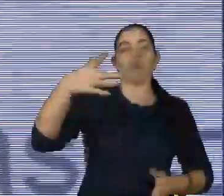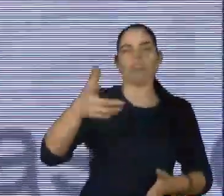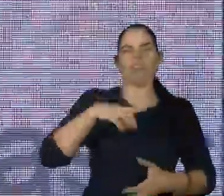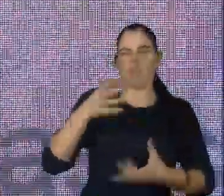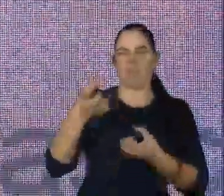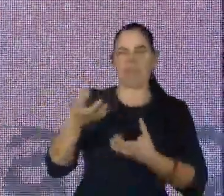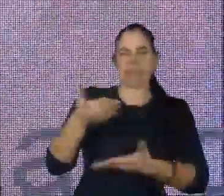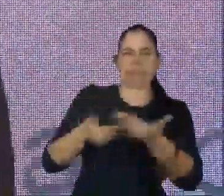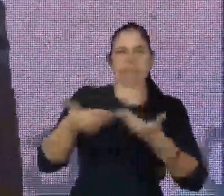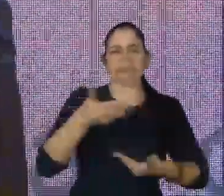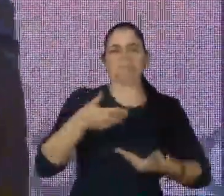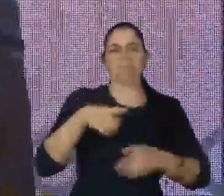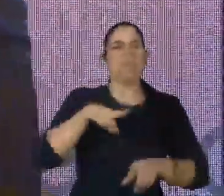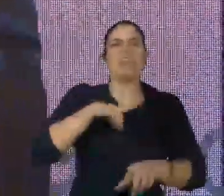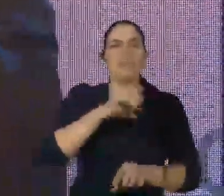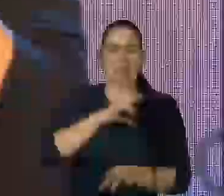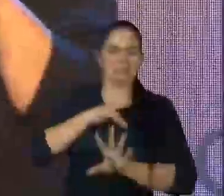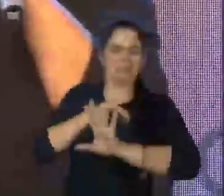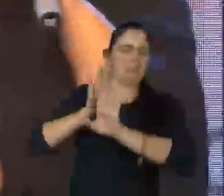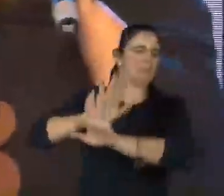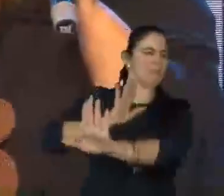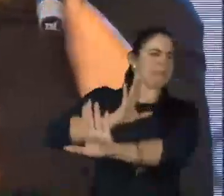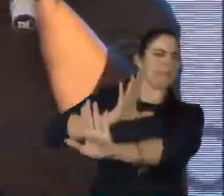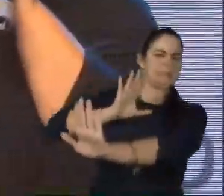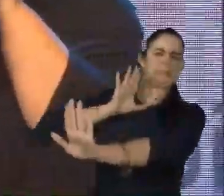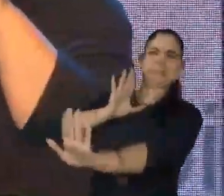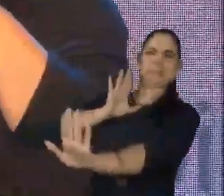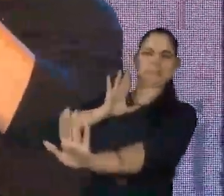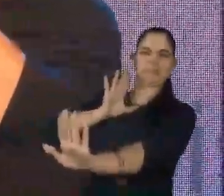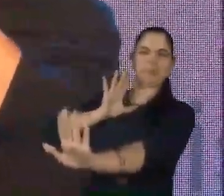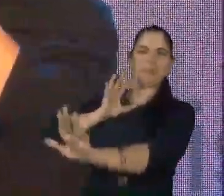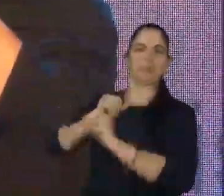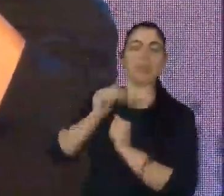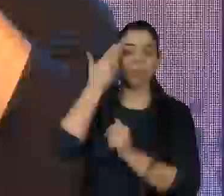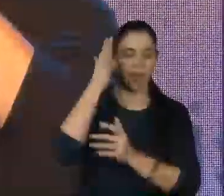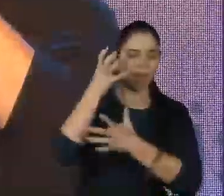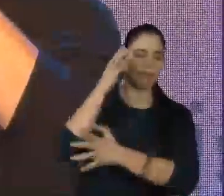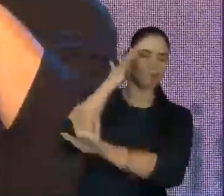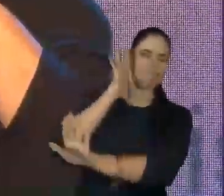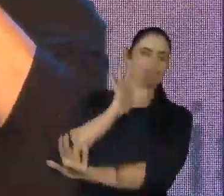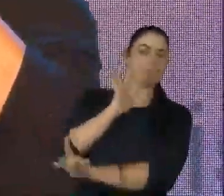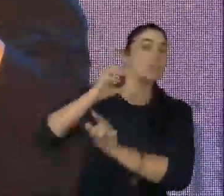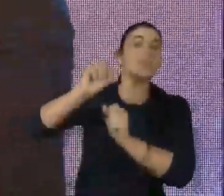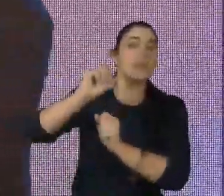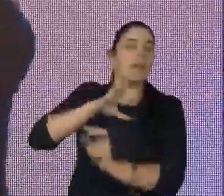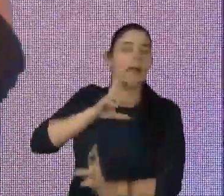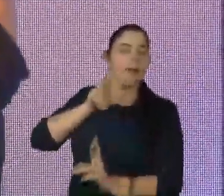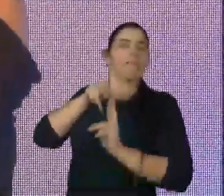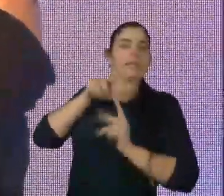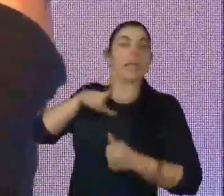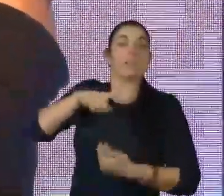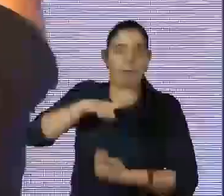envolver ou tenho medo realmente de saber o que é aquilo. E essas referências que a gente